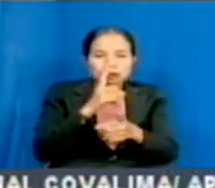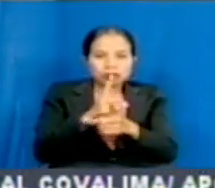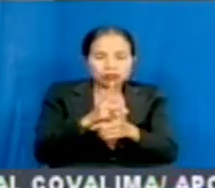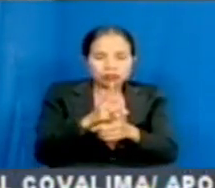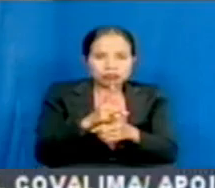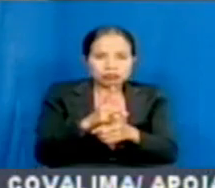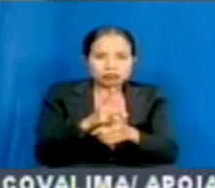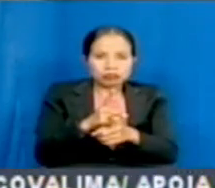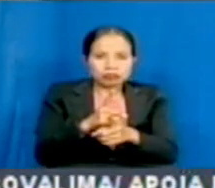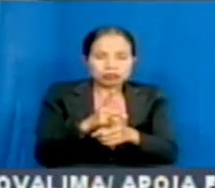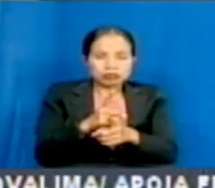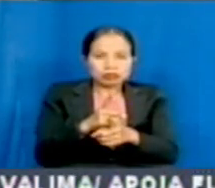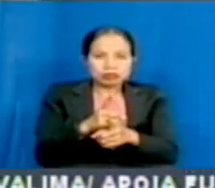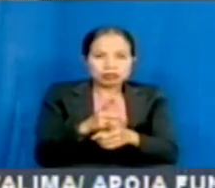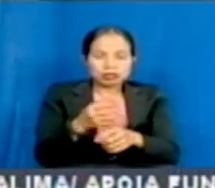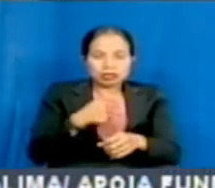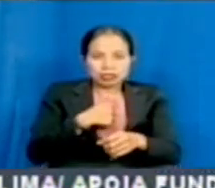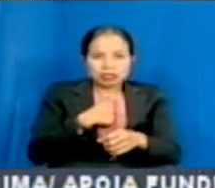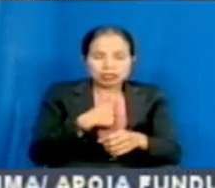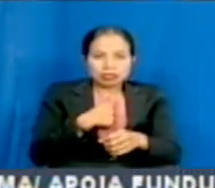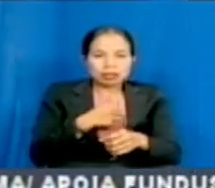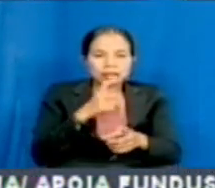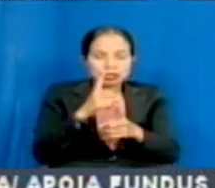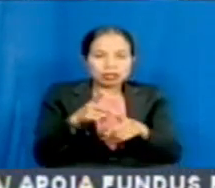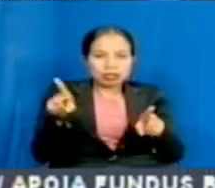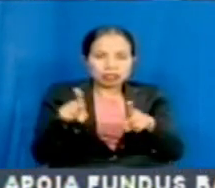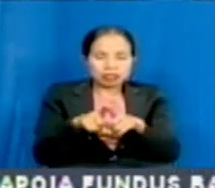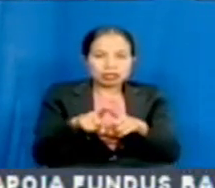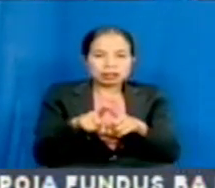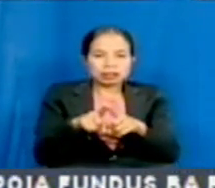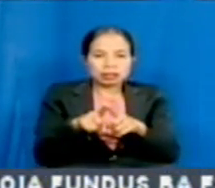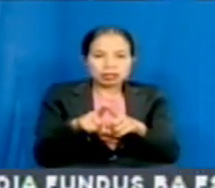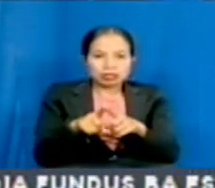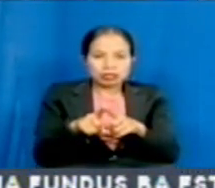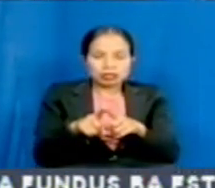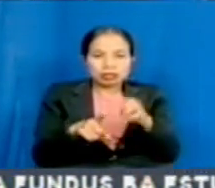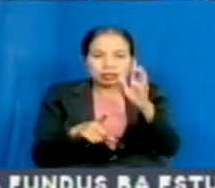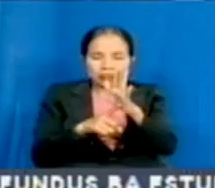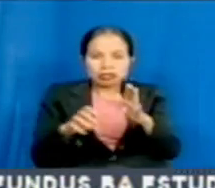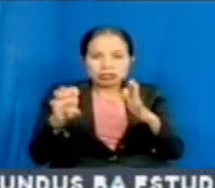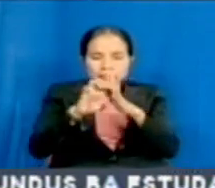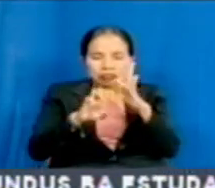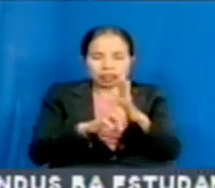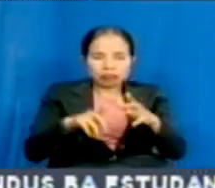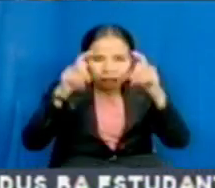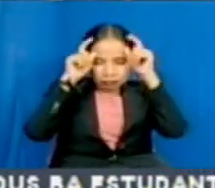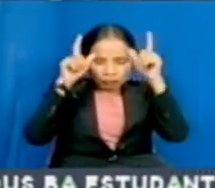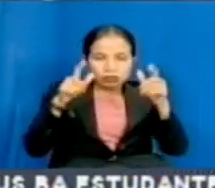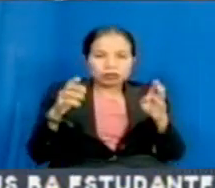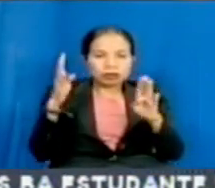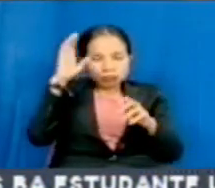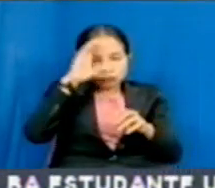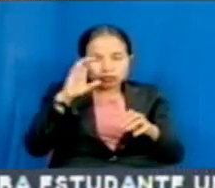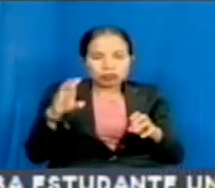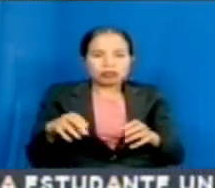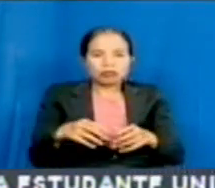o método concreto. Tem que sair a nessa matadela do Estado Timor-Leste, onde busca solução culminada, onde